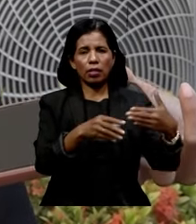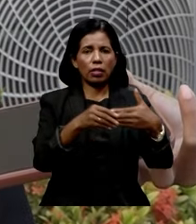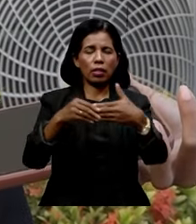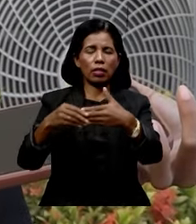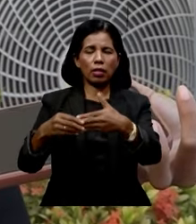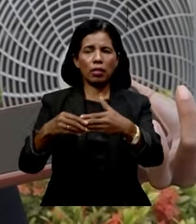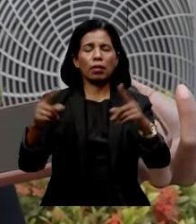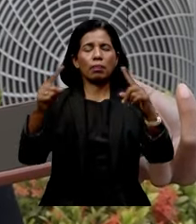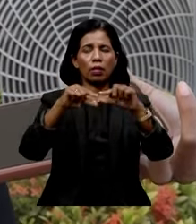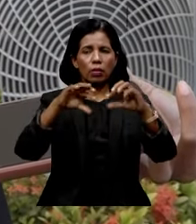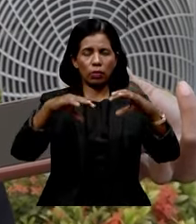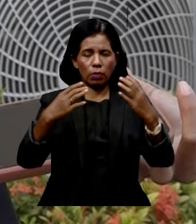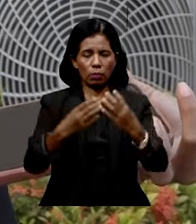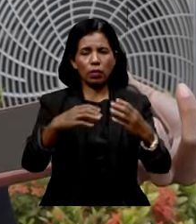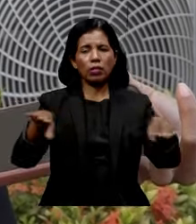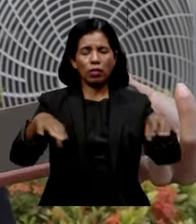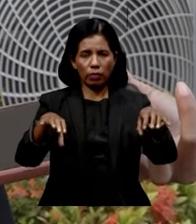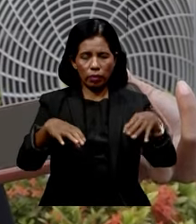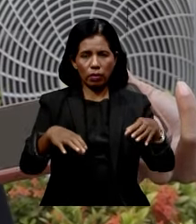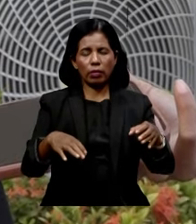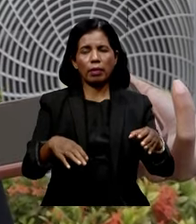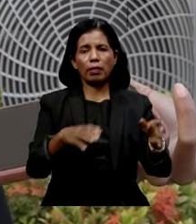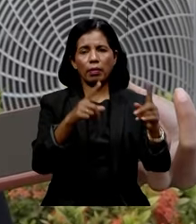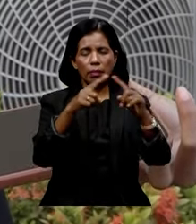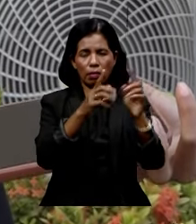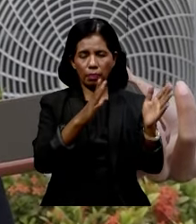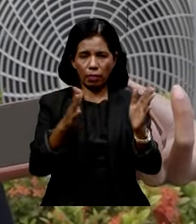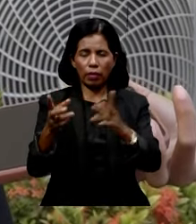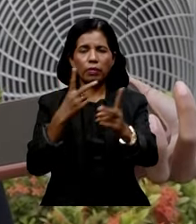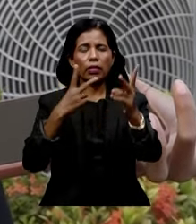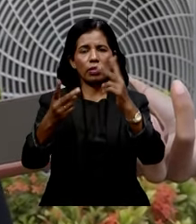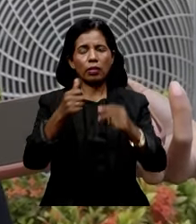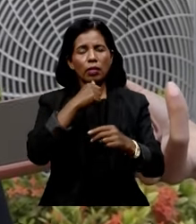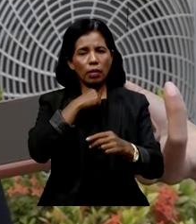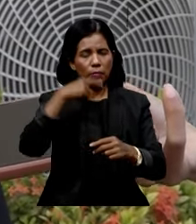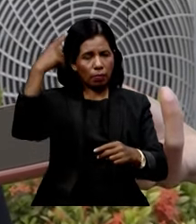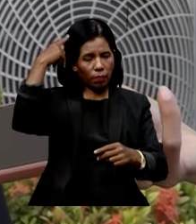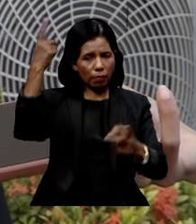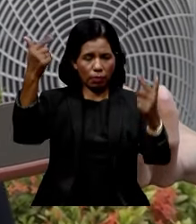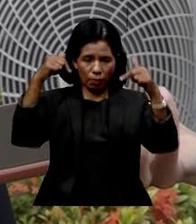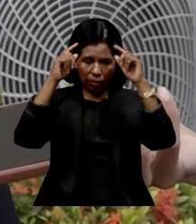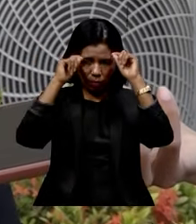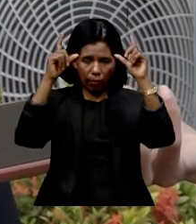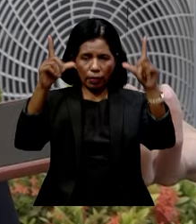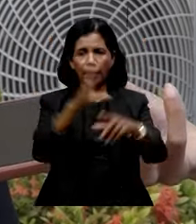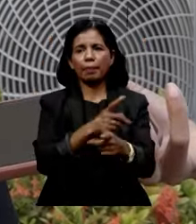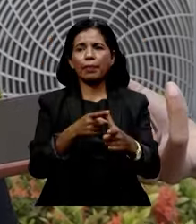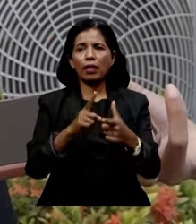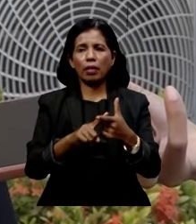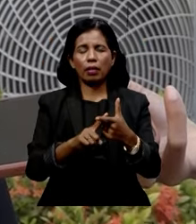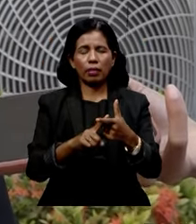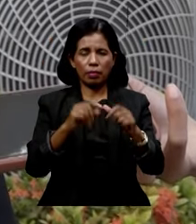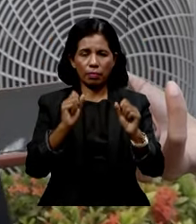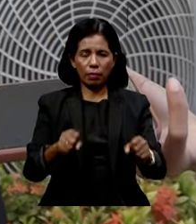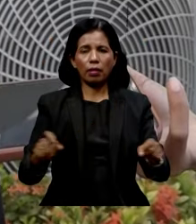Ba equipa serviço preparação ba visita sua santidade Papa Francisco o de Nebele